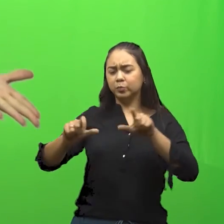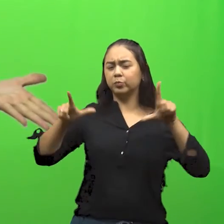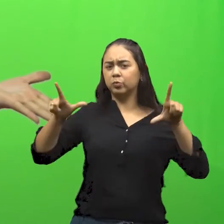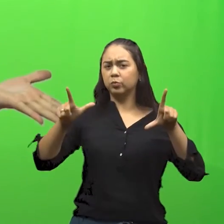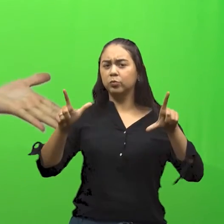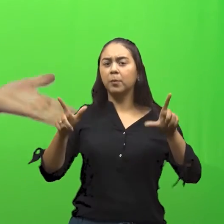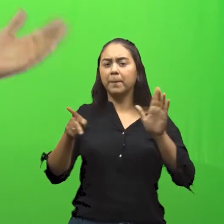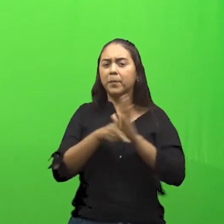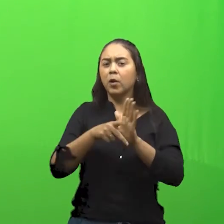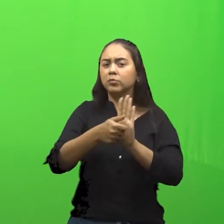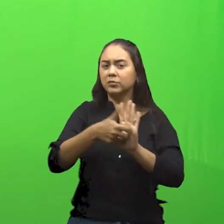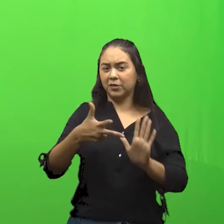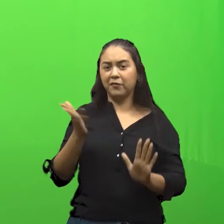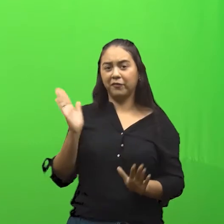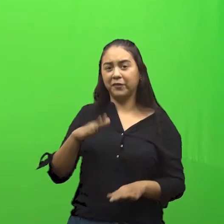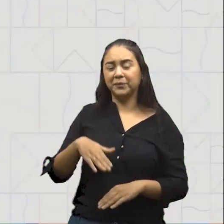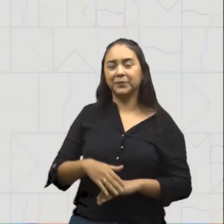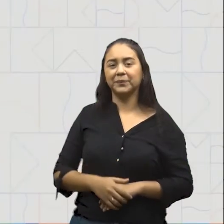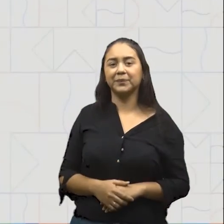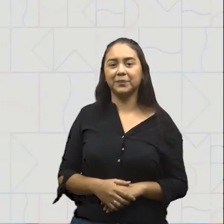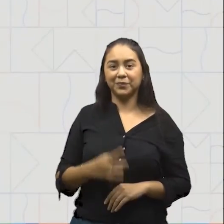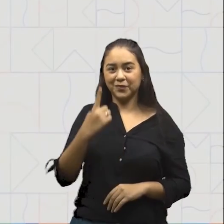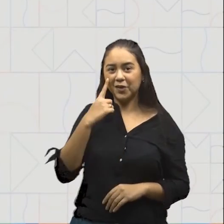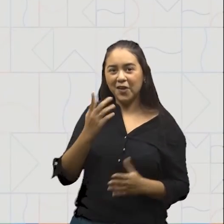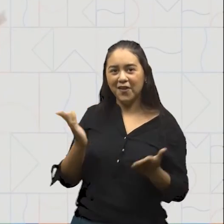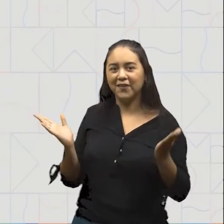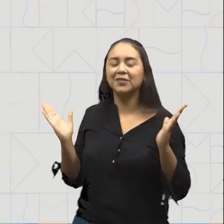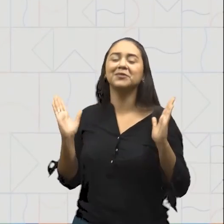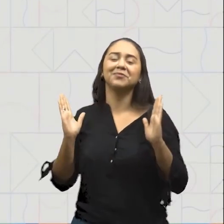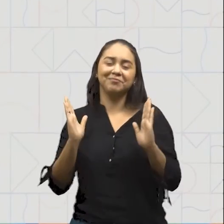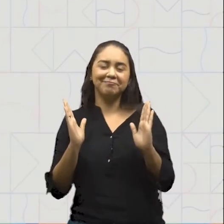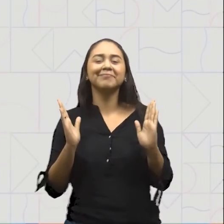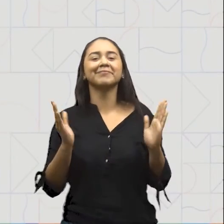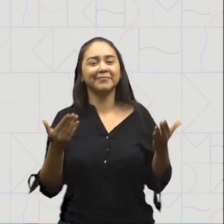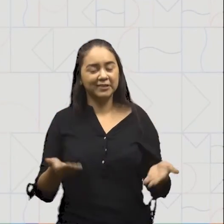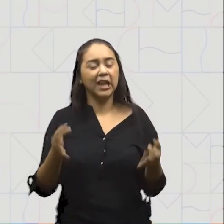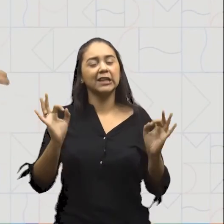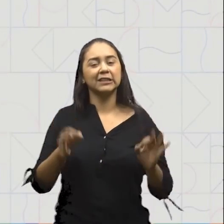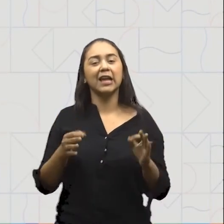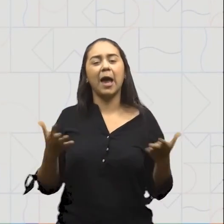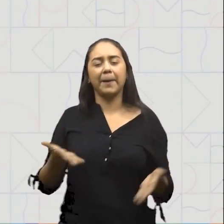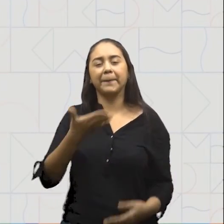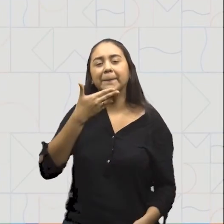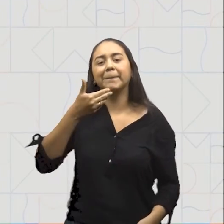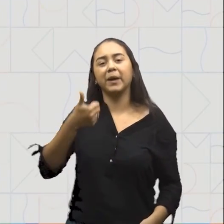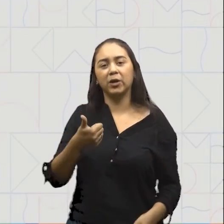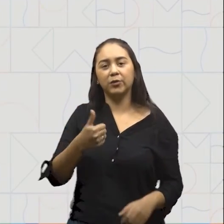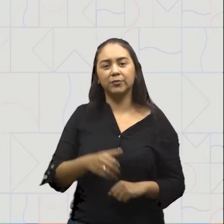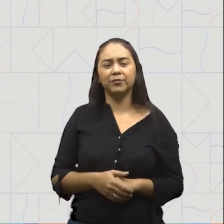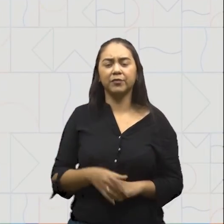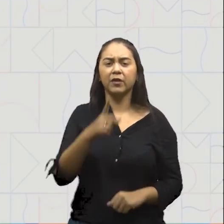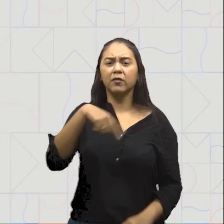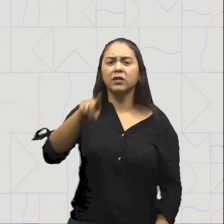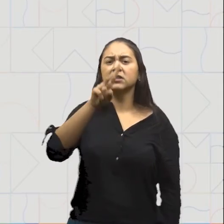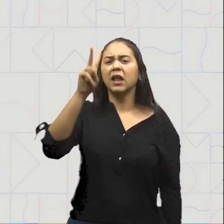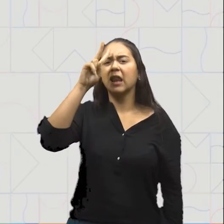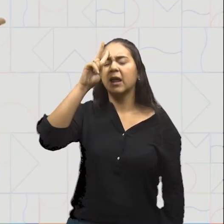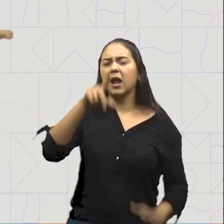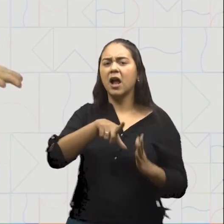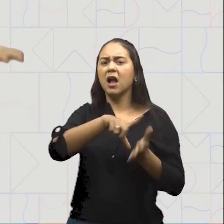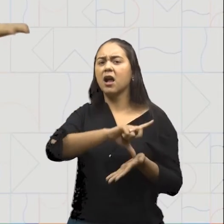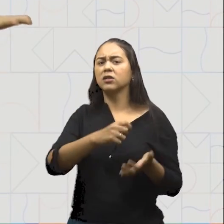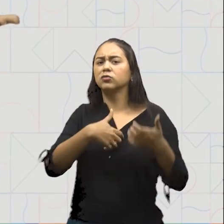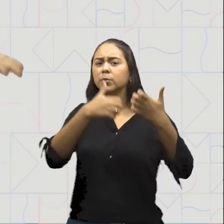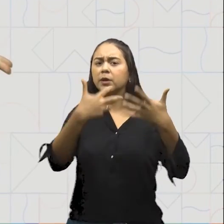fundo do Centro de Mídia. Vamos lá! Agora sim, bem melhor. Você lembra que eu comentei sobre